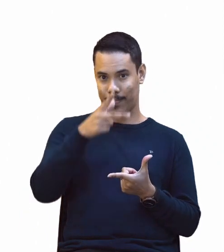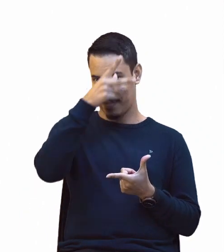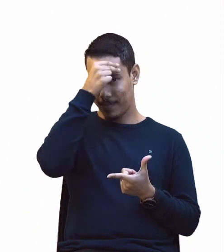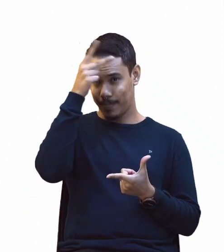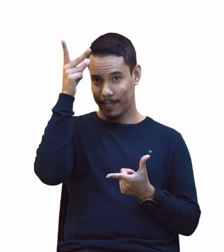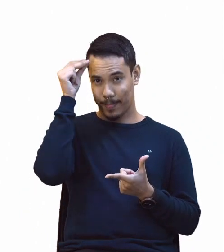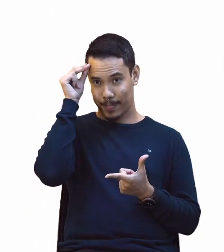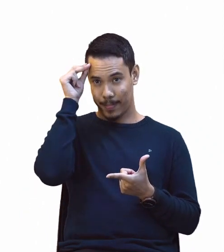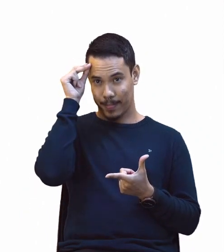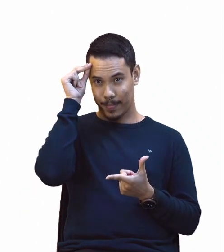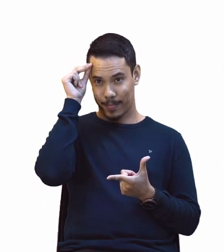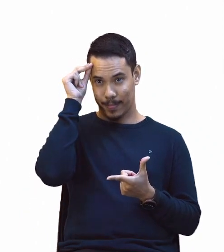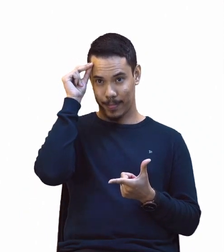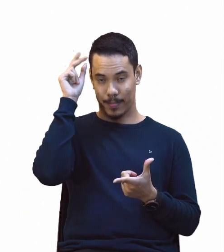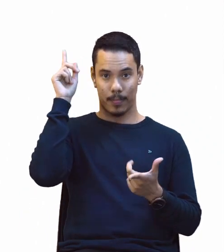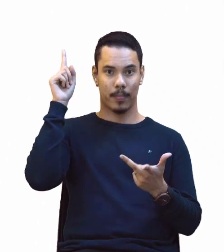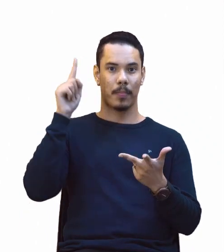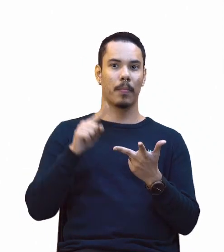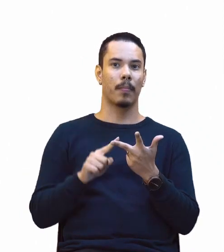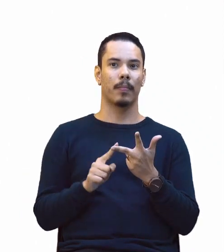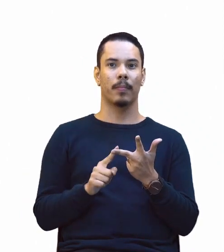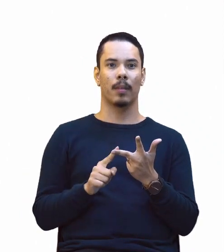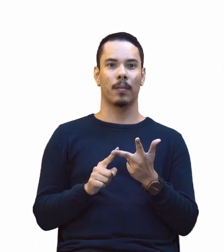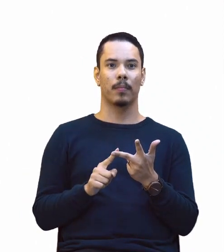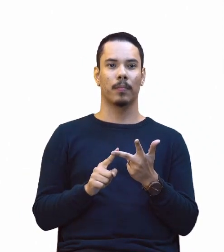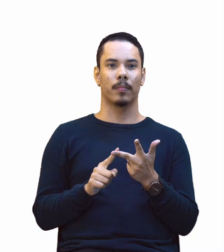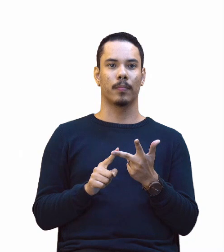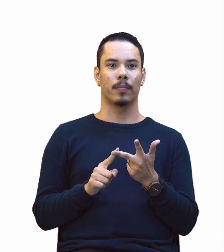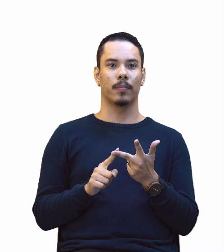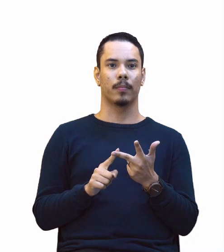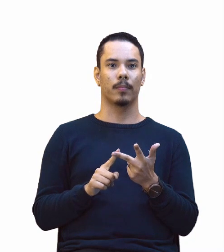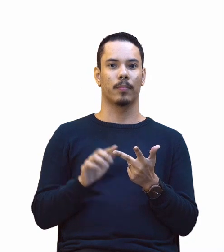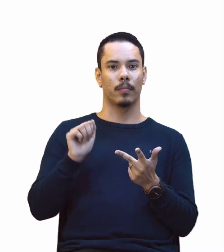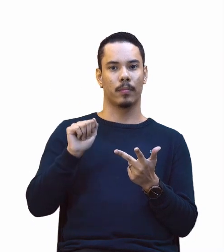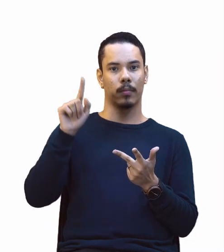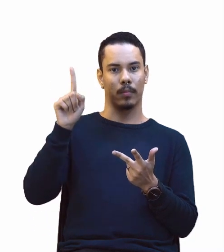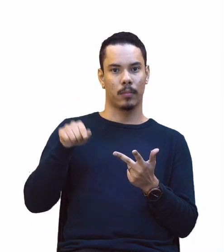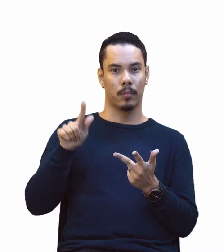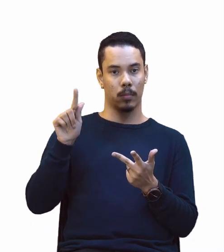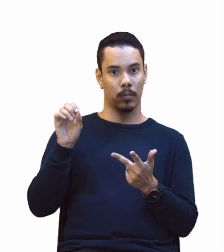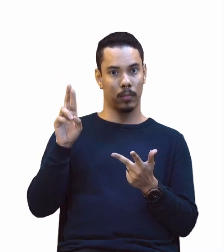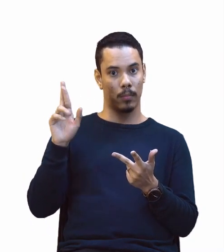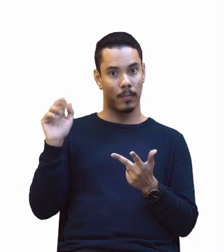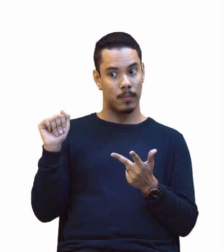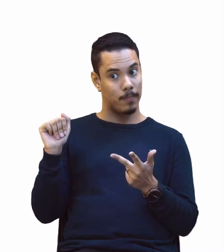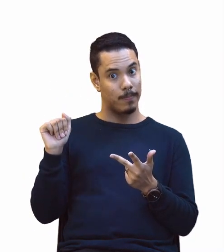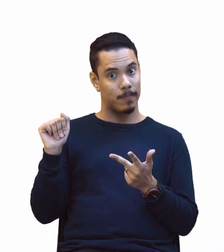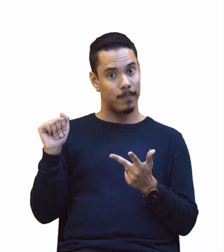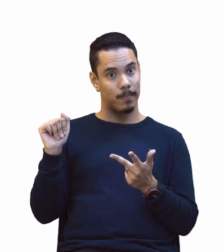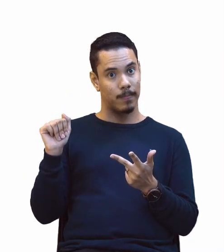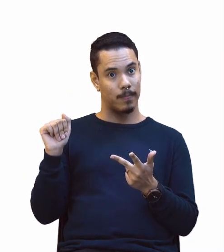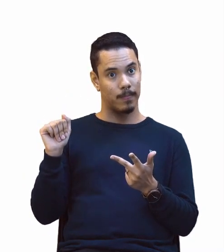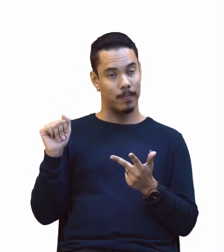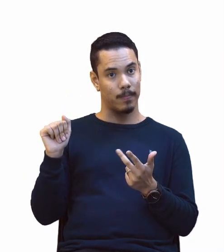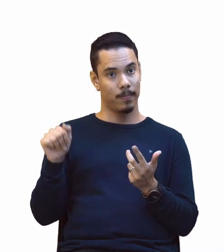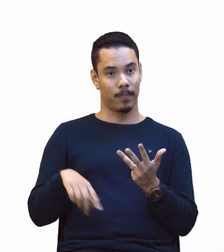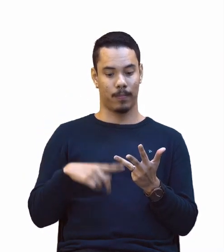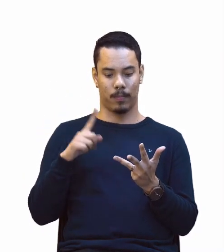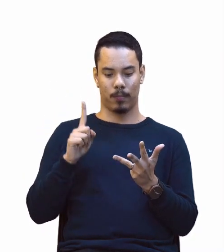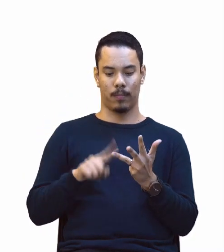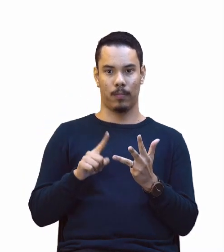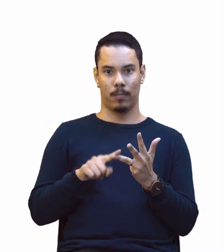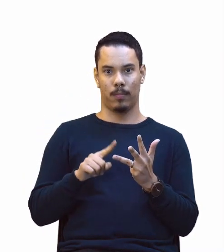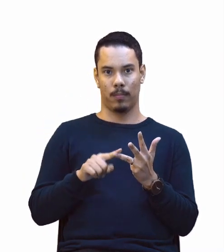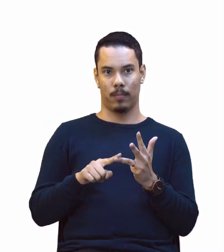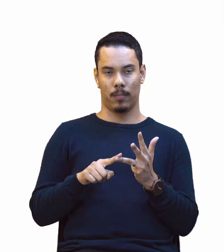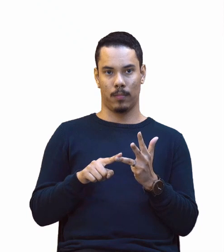prefeitura, pessoal? Ou seria a alternativa C, a ágora? Ou será que os